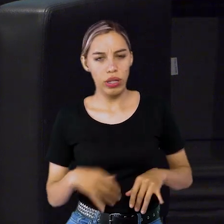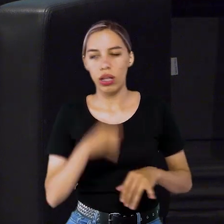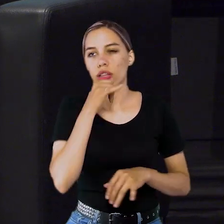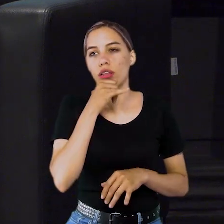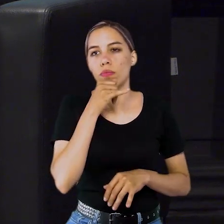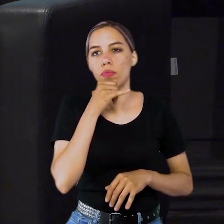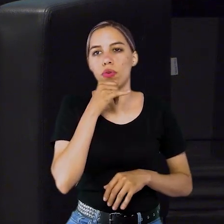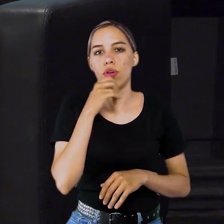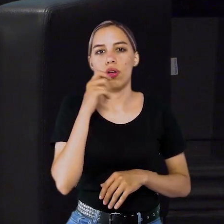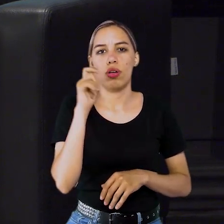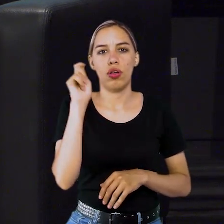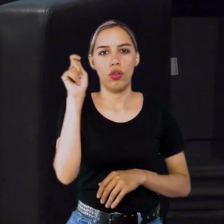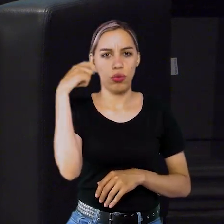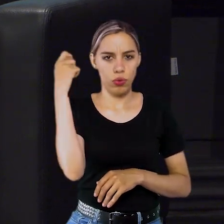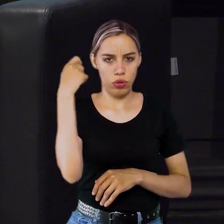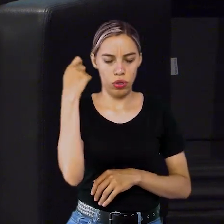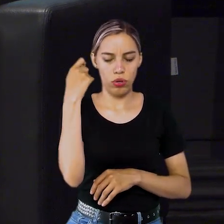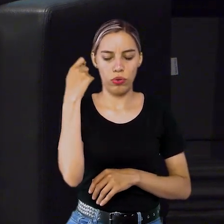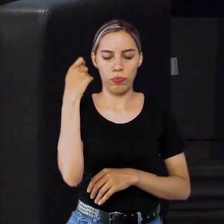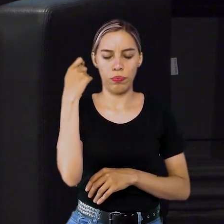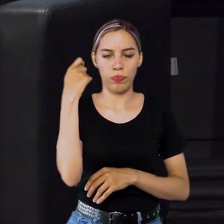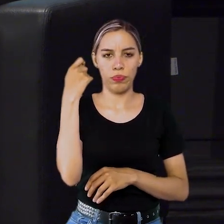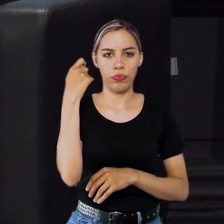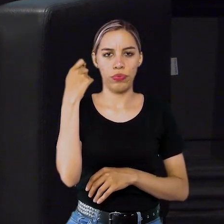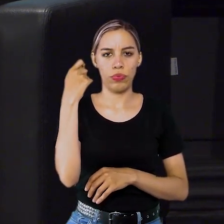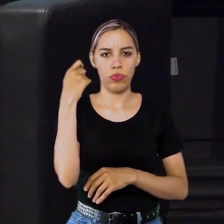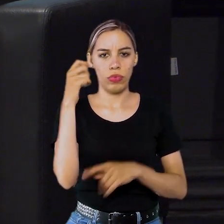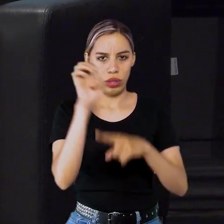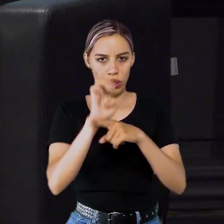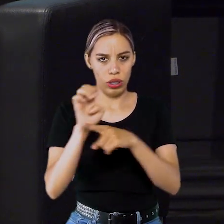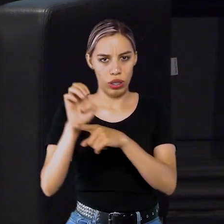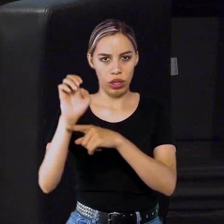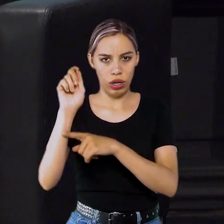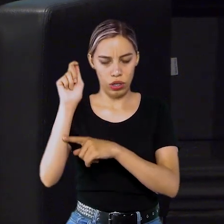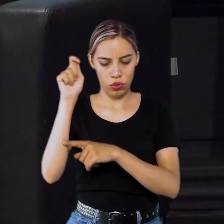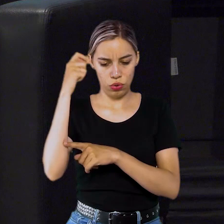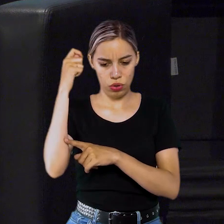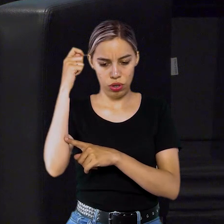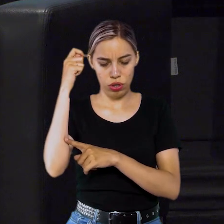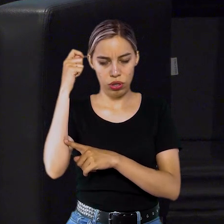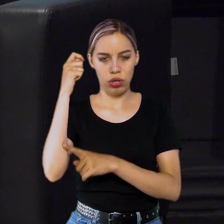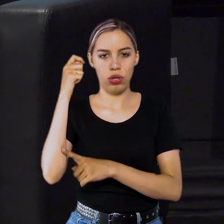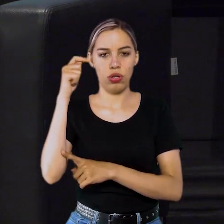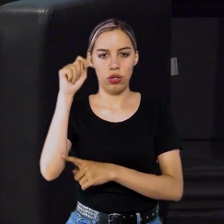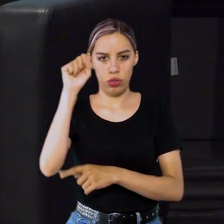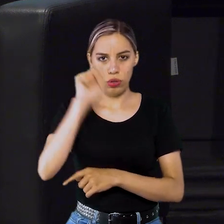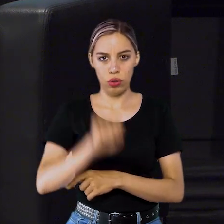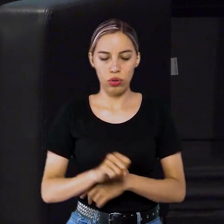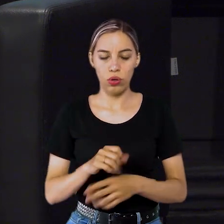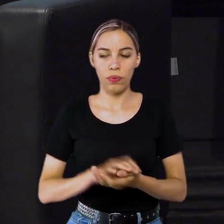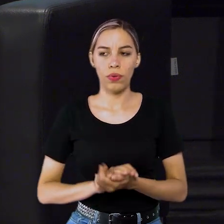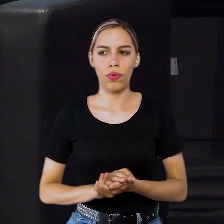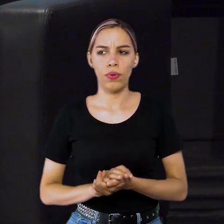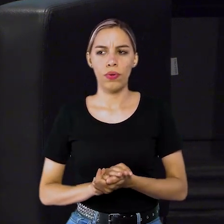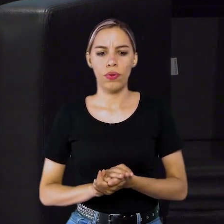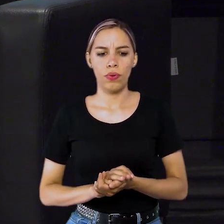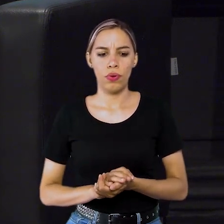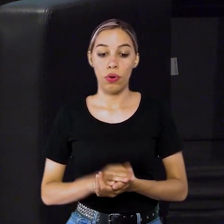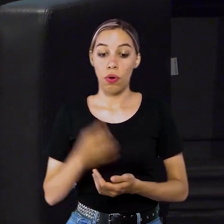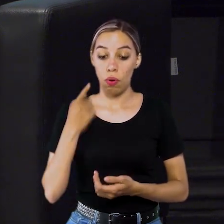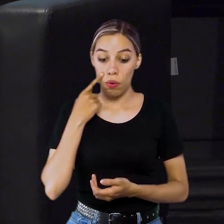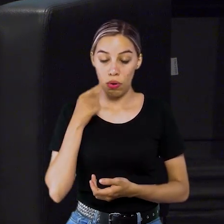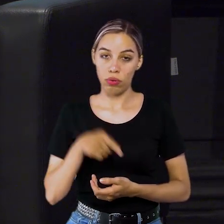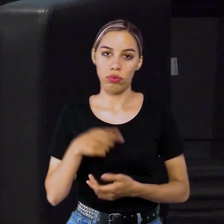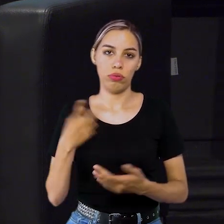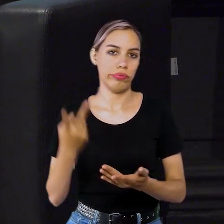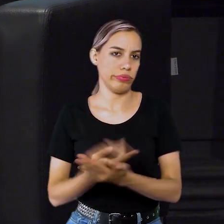do Sul. Mas é claro que eu acho que, sim, existe um novo olhar, né,